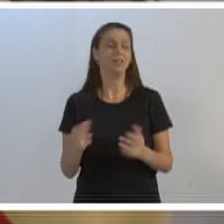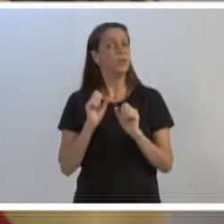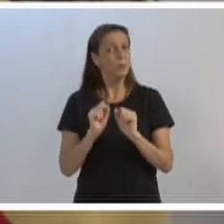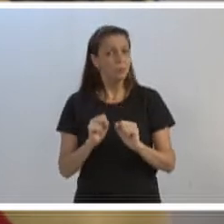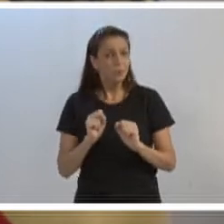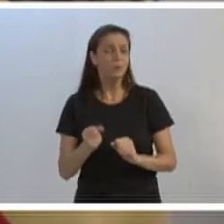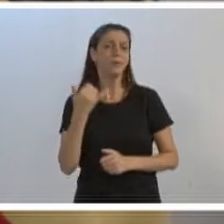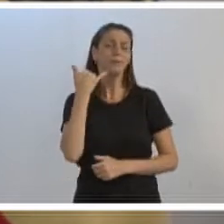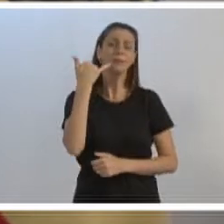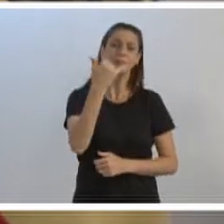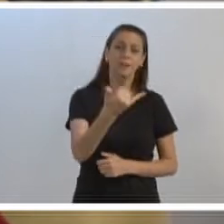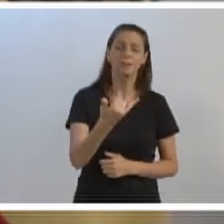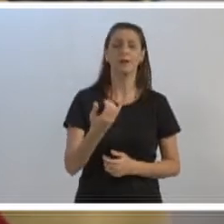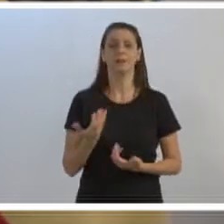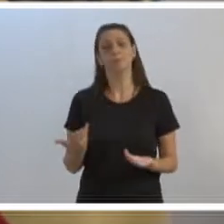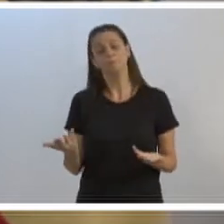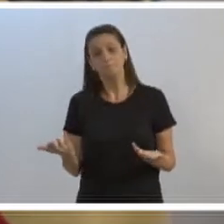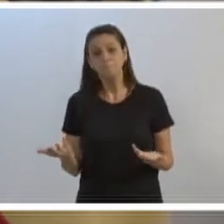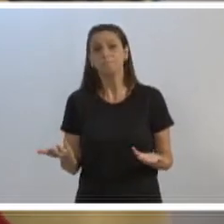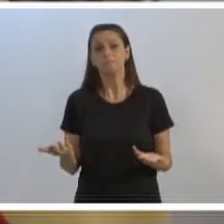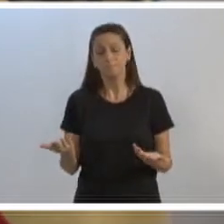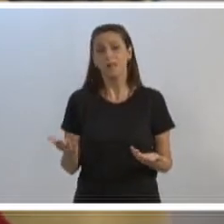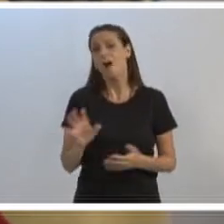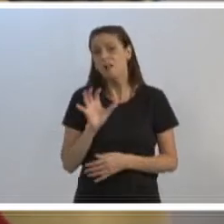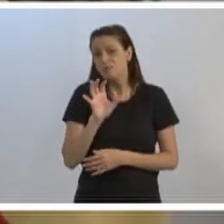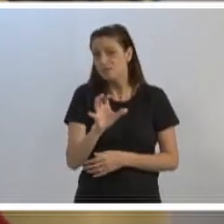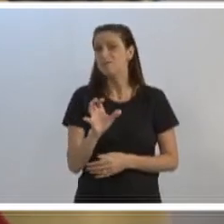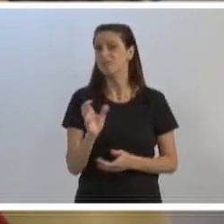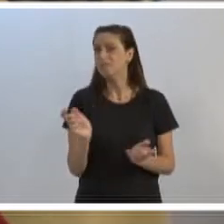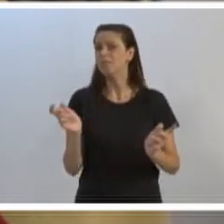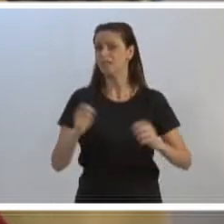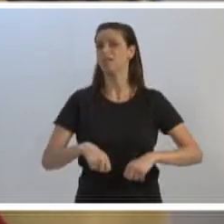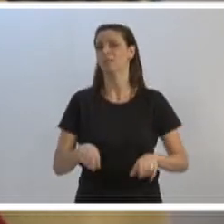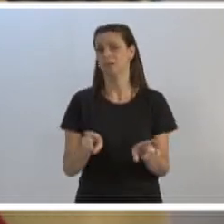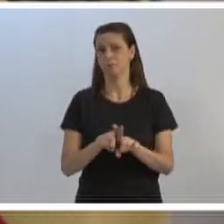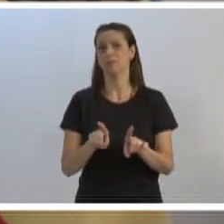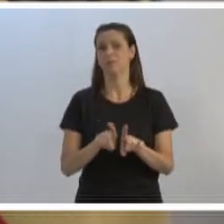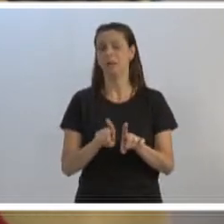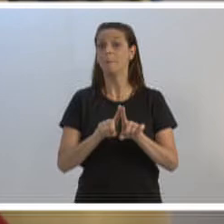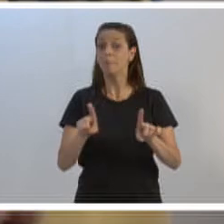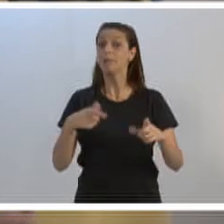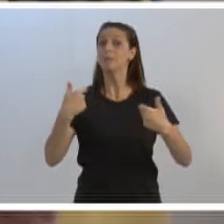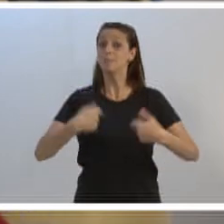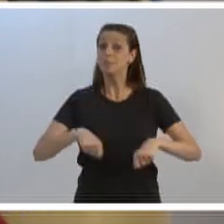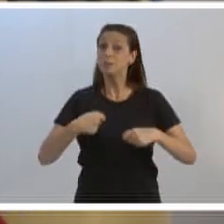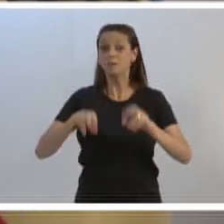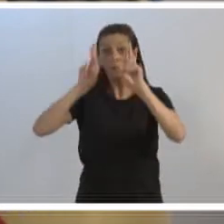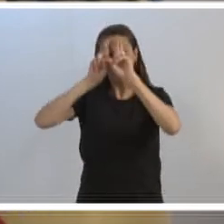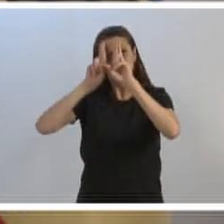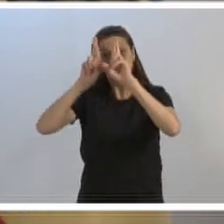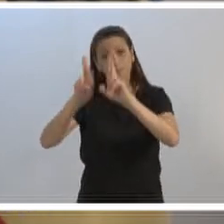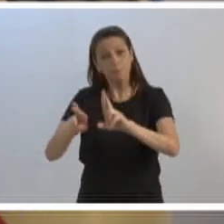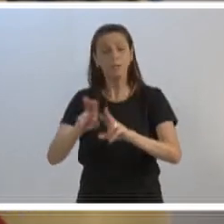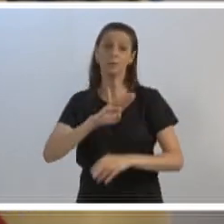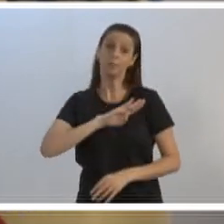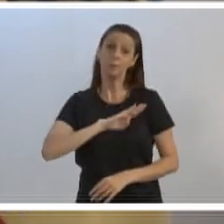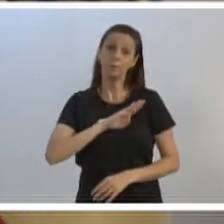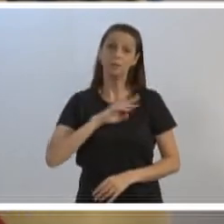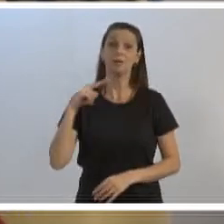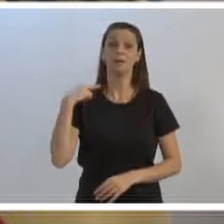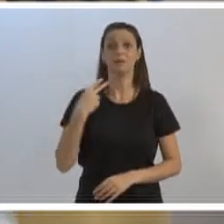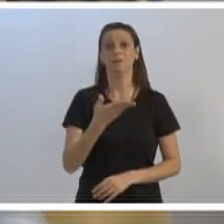um telefonema, alguma coisa, mas, dessa forma, entendo de que nós precisamos ter o respeito para os colegas e